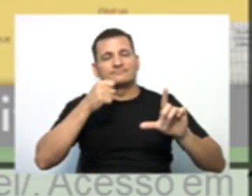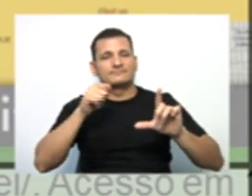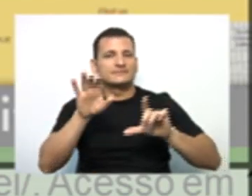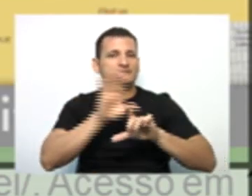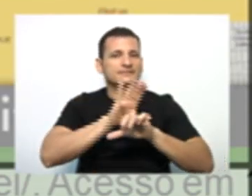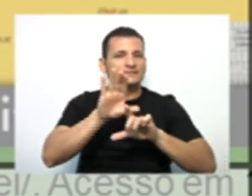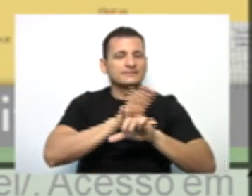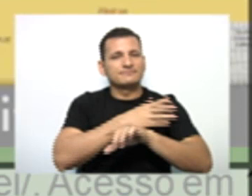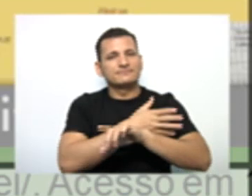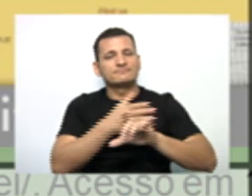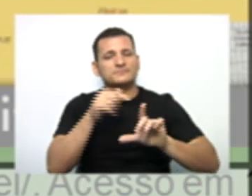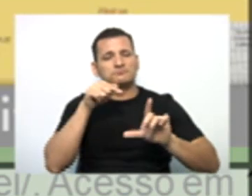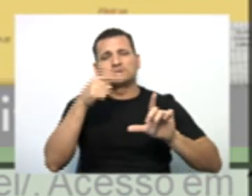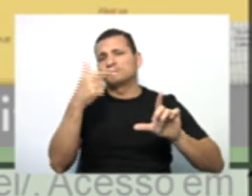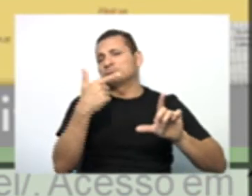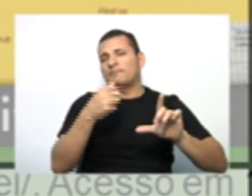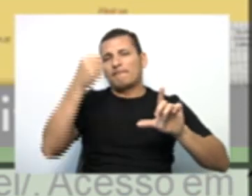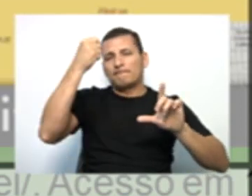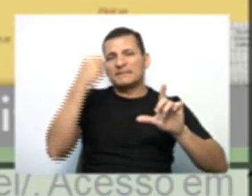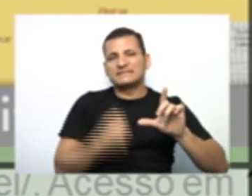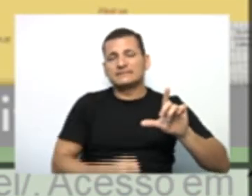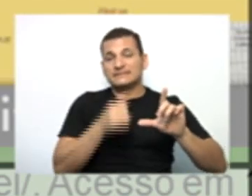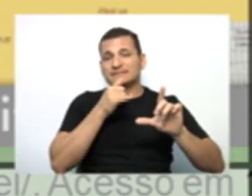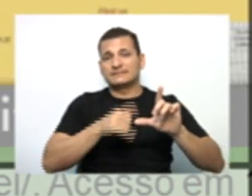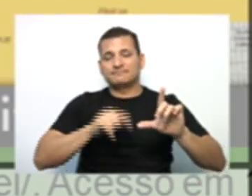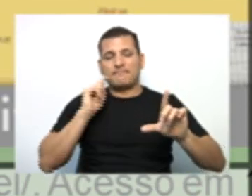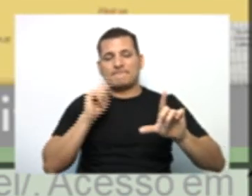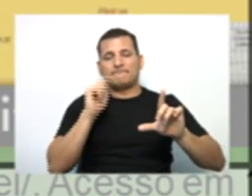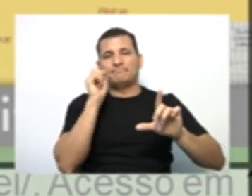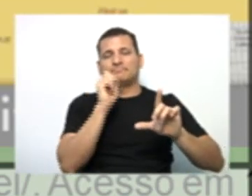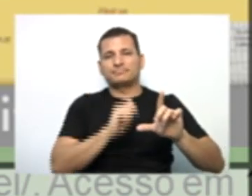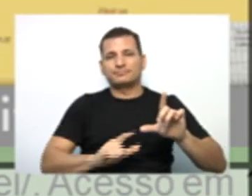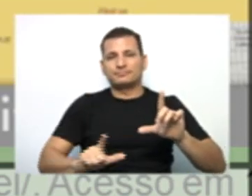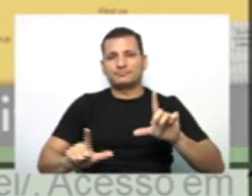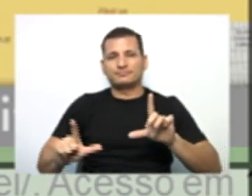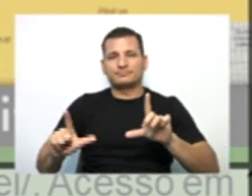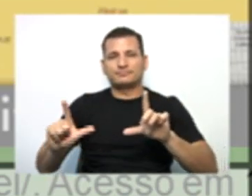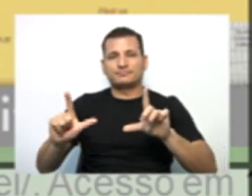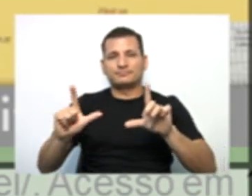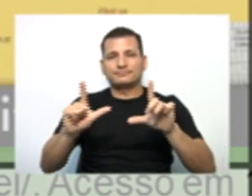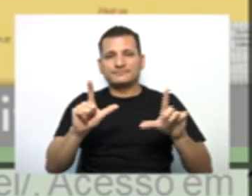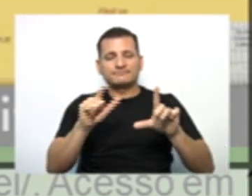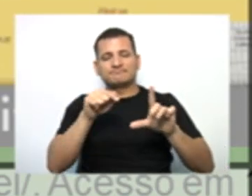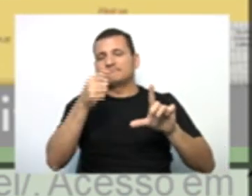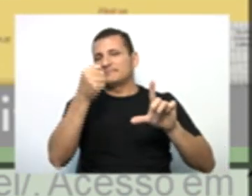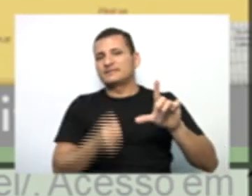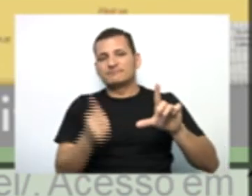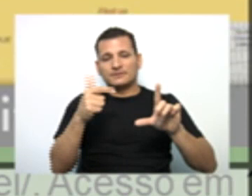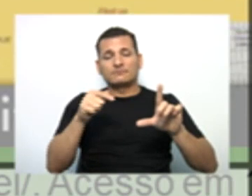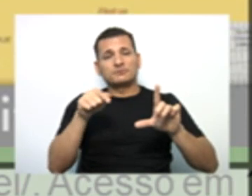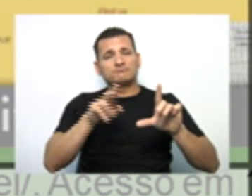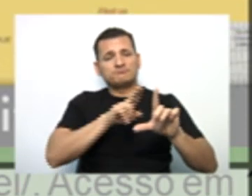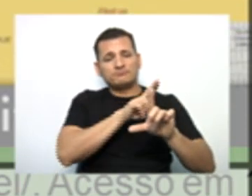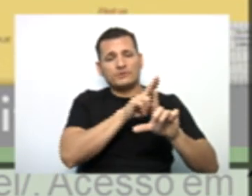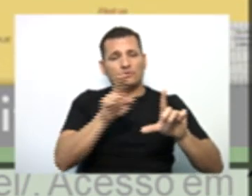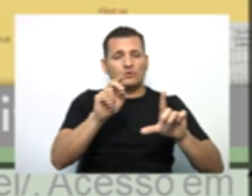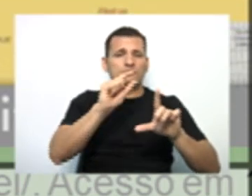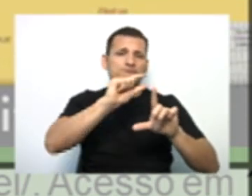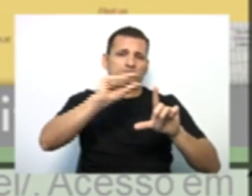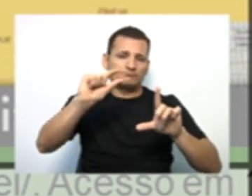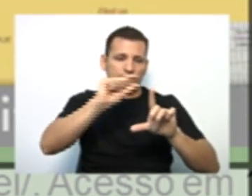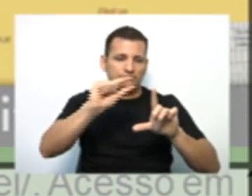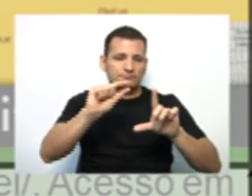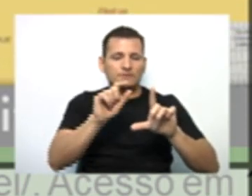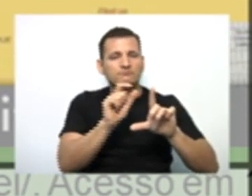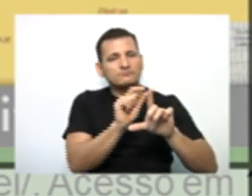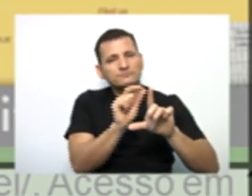não pesa quando você abre o site. E aqui o nome do site, ele colocou alguns menus aqui, ó,